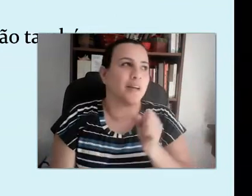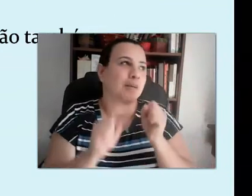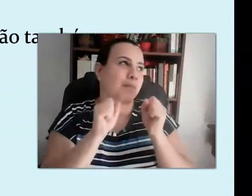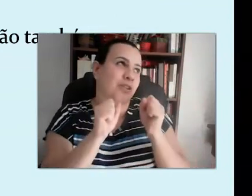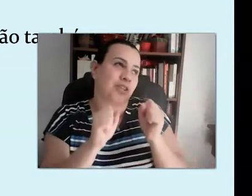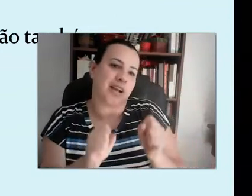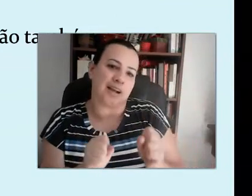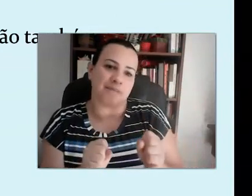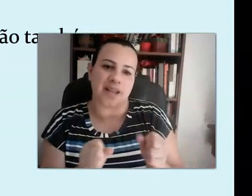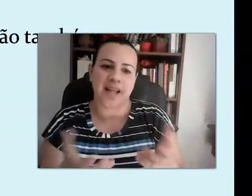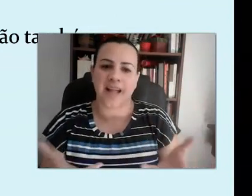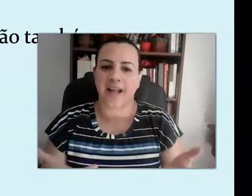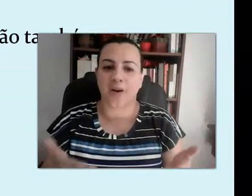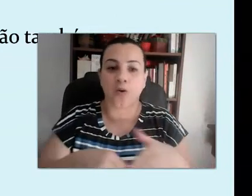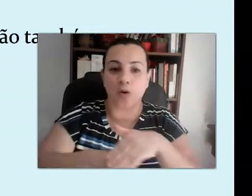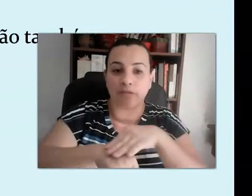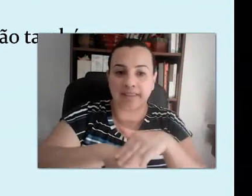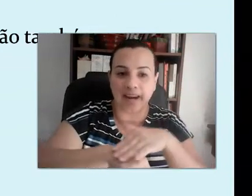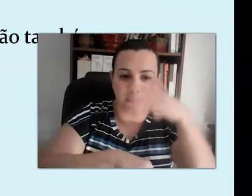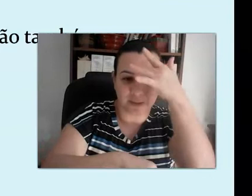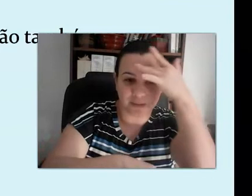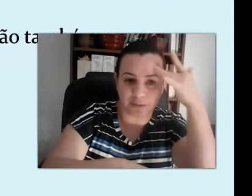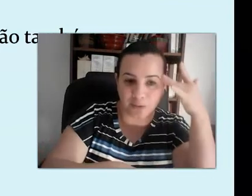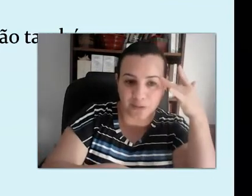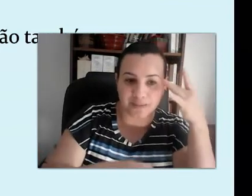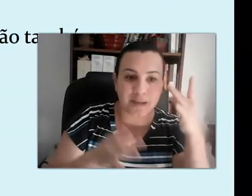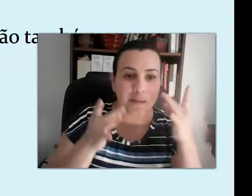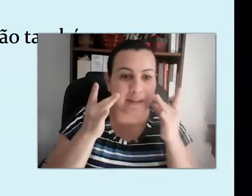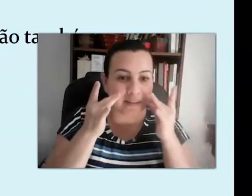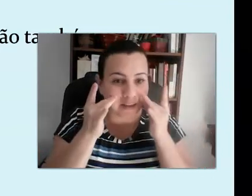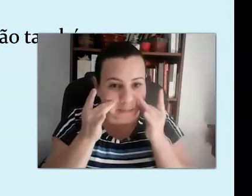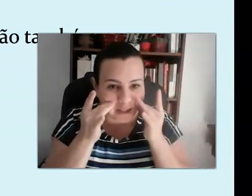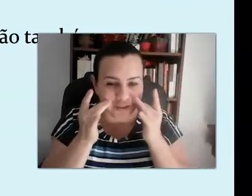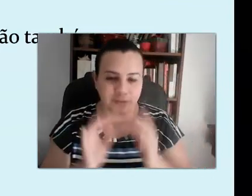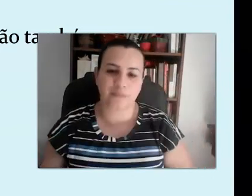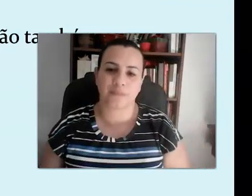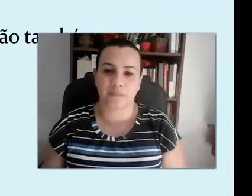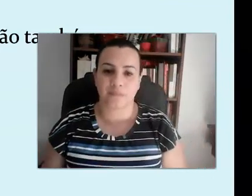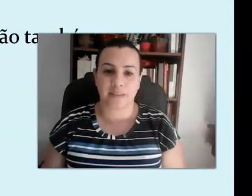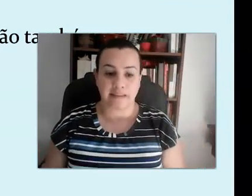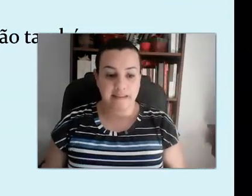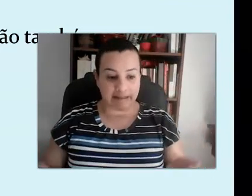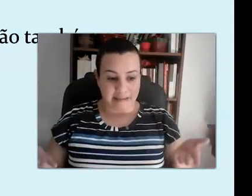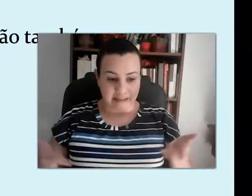amigos, podia conversar com as pessoas presencialmente.